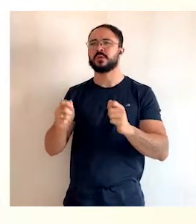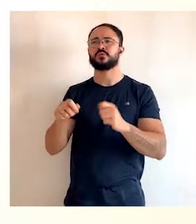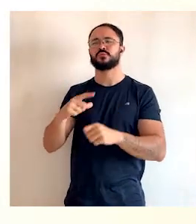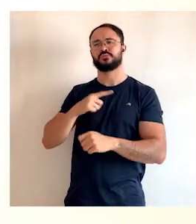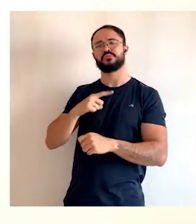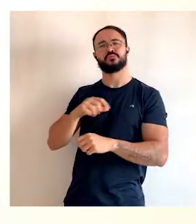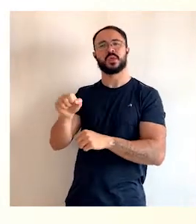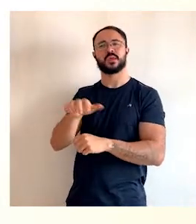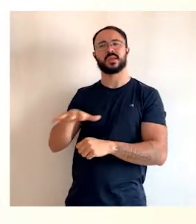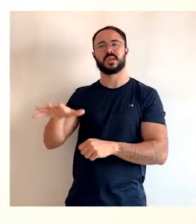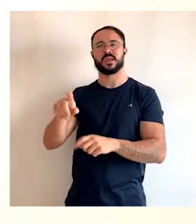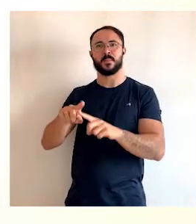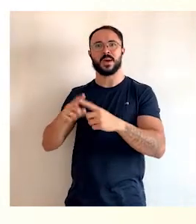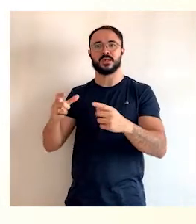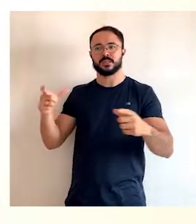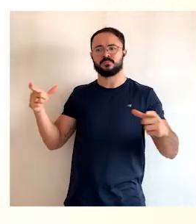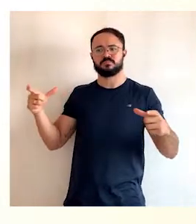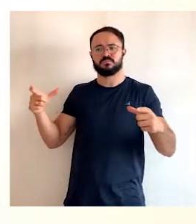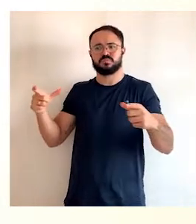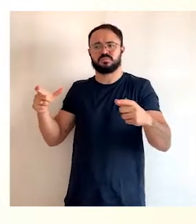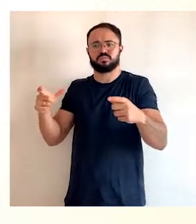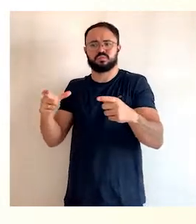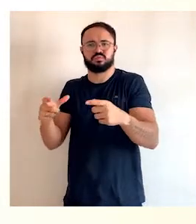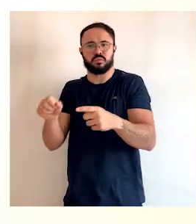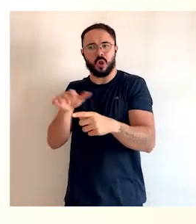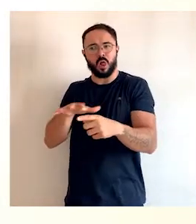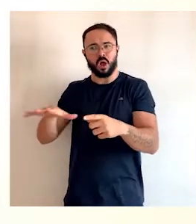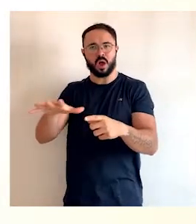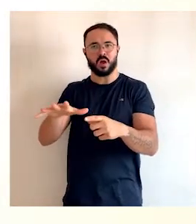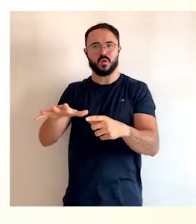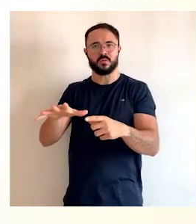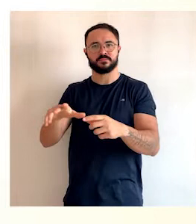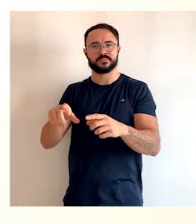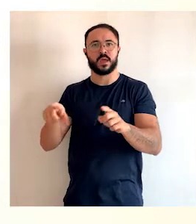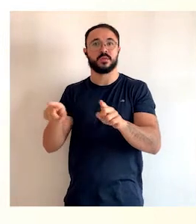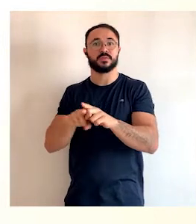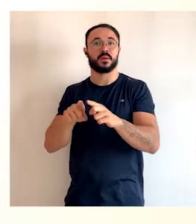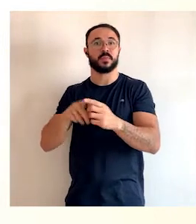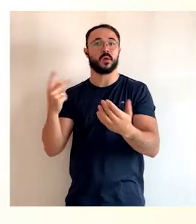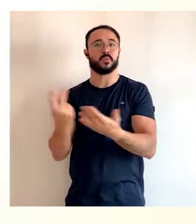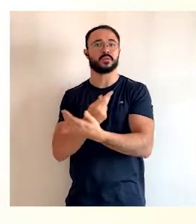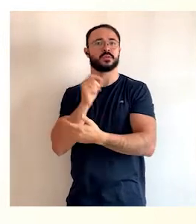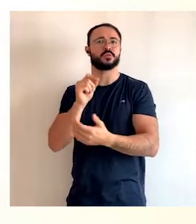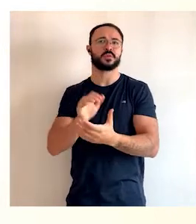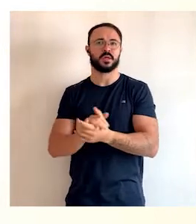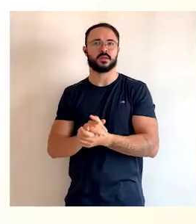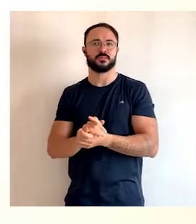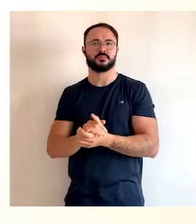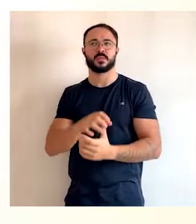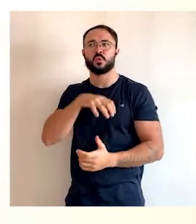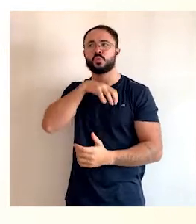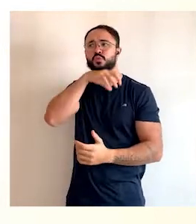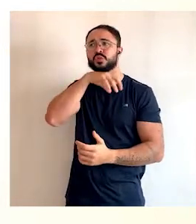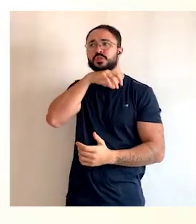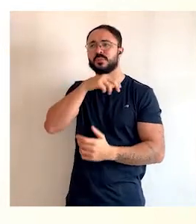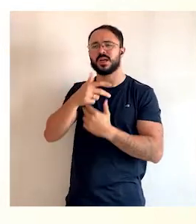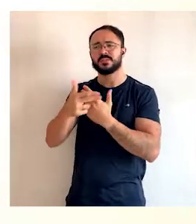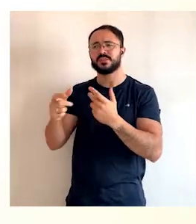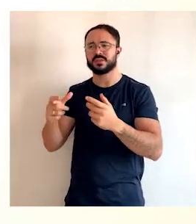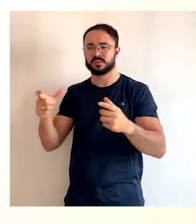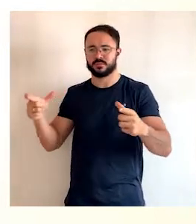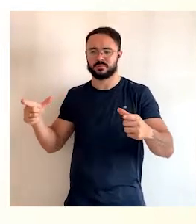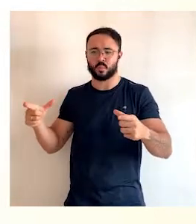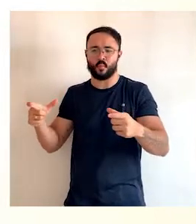território foi diminuído, foi fragmentado. Consequentemente, você tem a diminuição da biodiversidade. E também